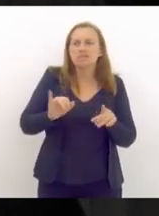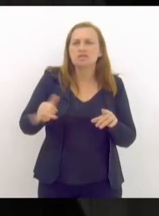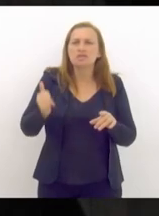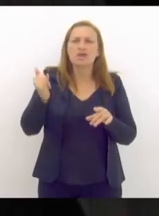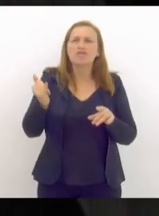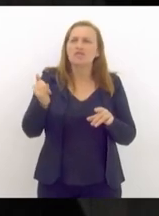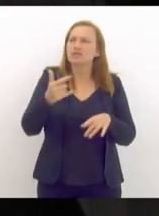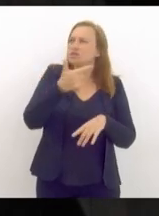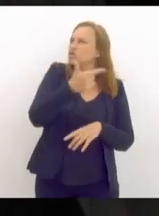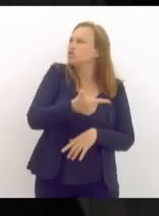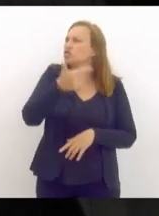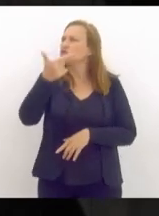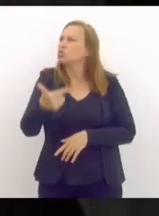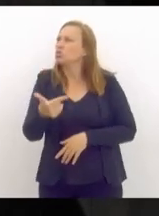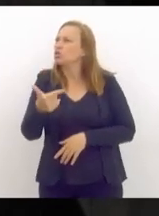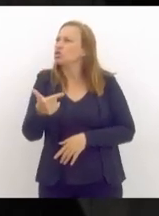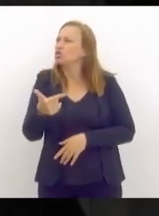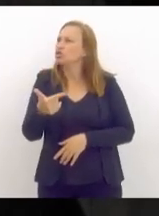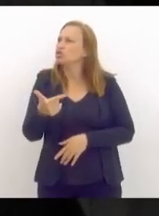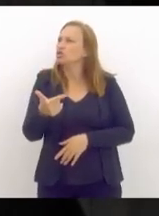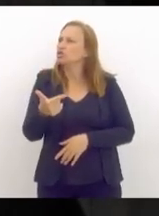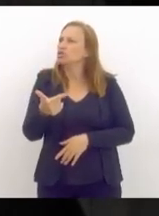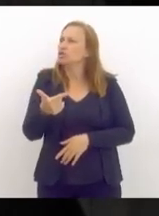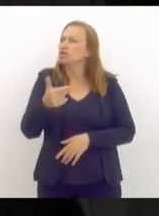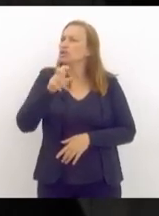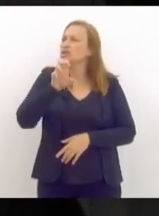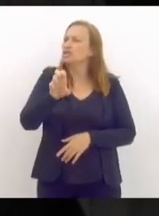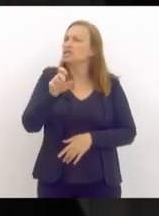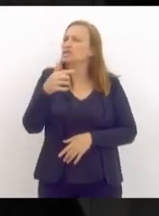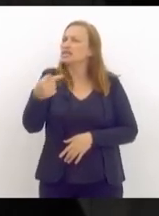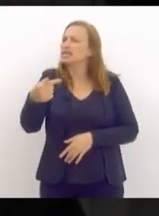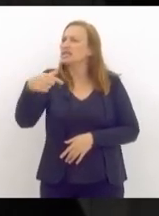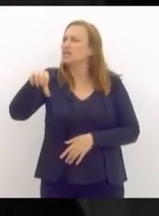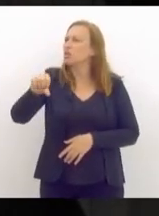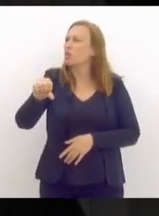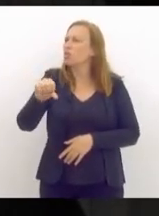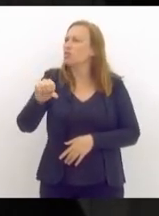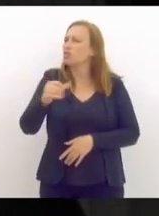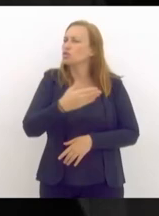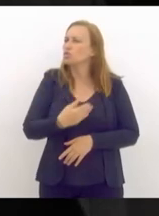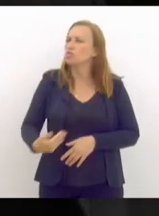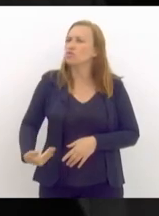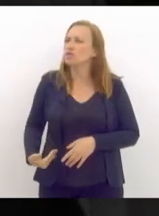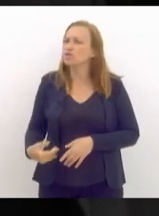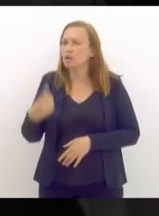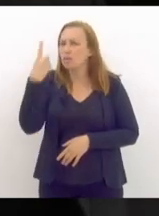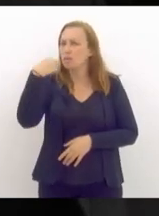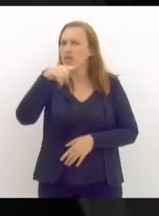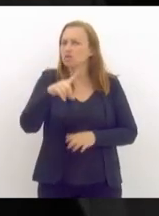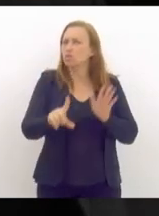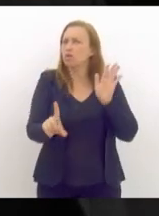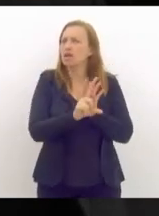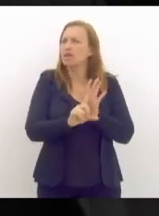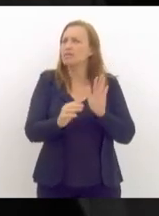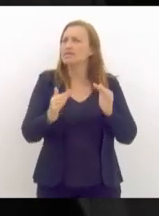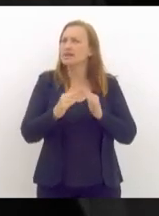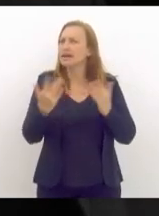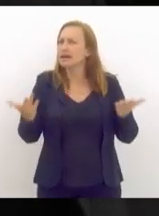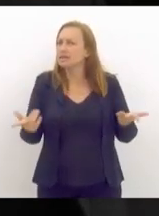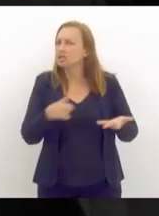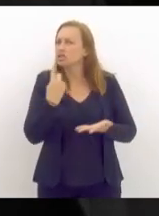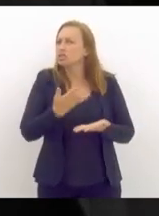de 22, de 5,79, que o governador mandou uma lei para essa casa e